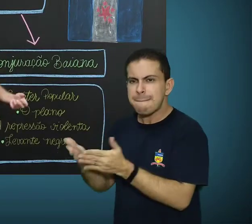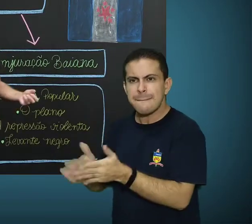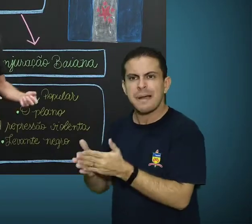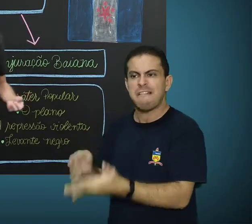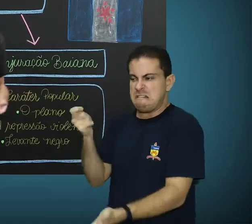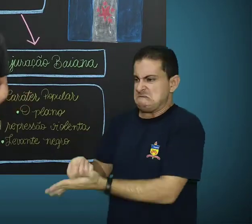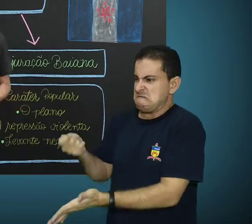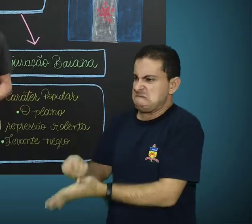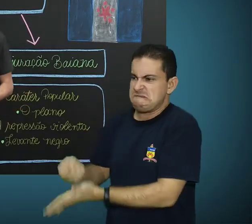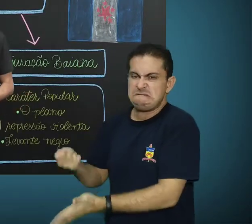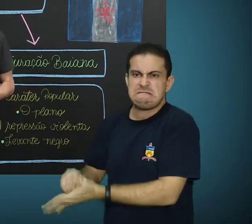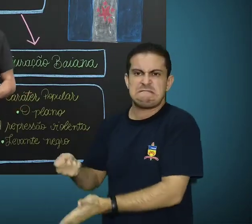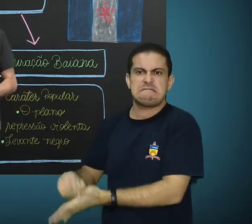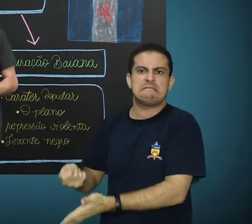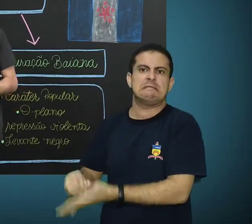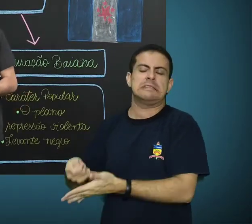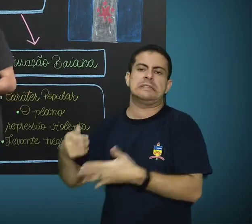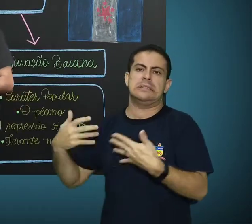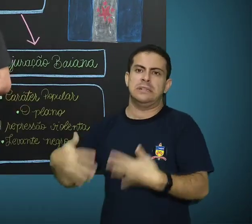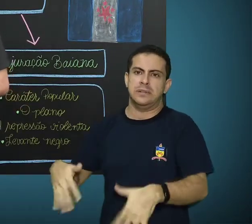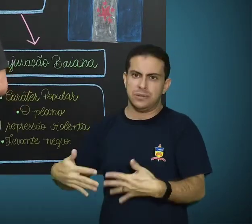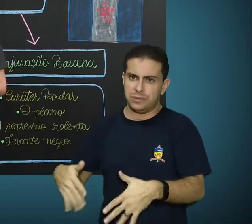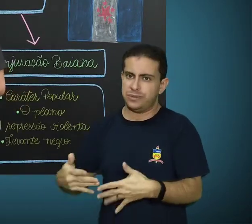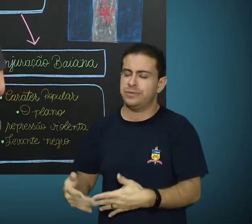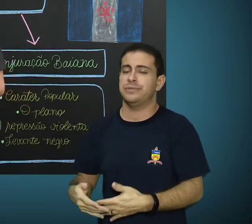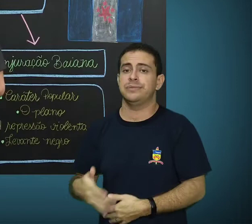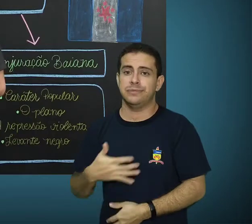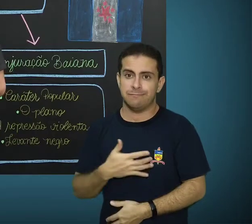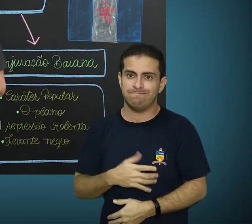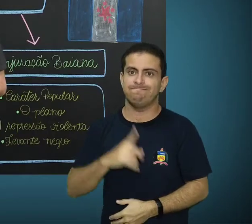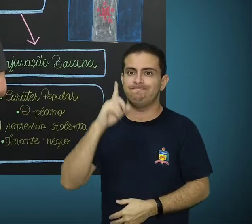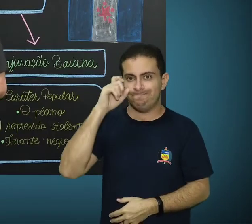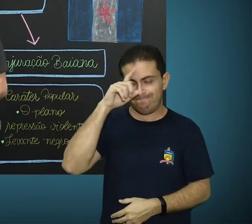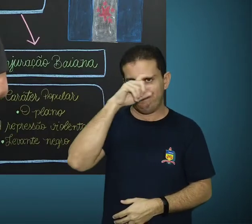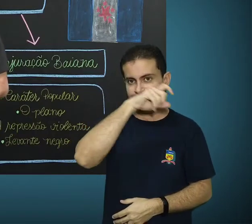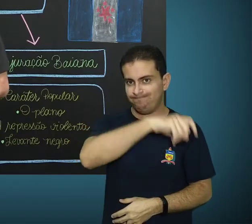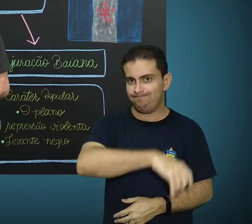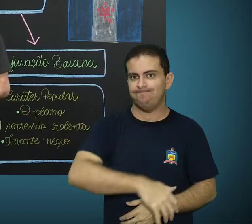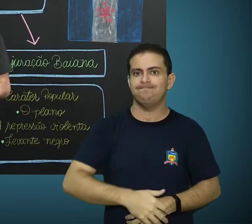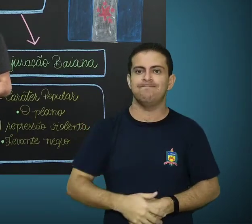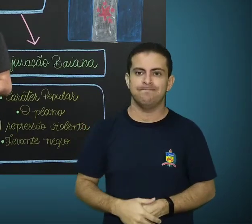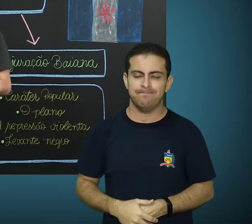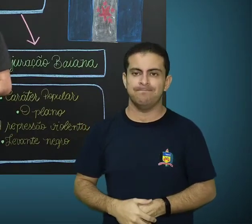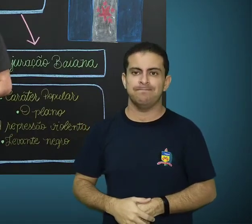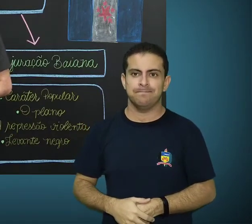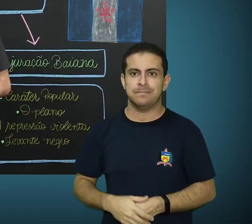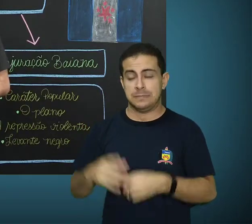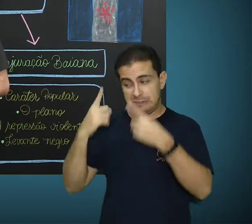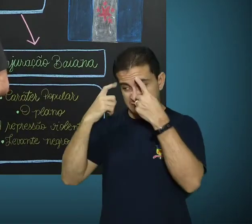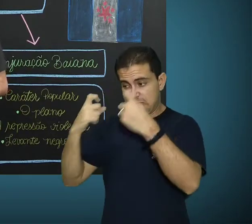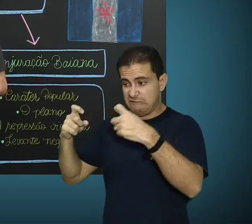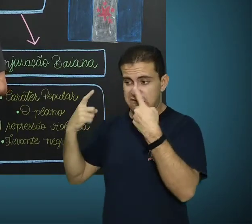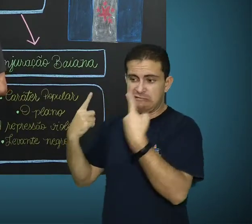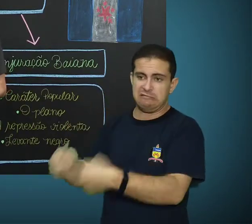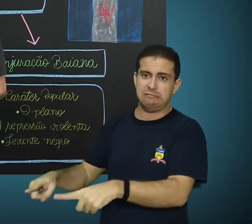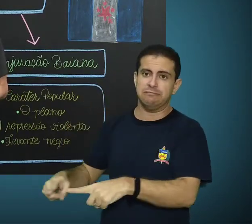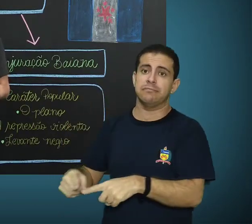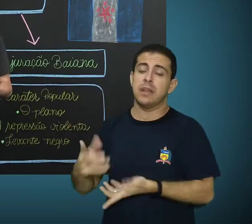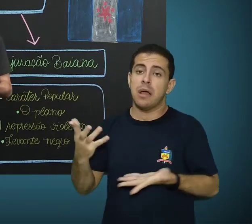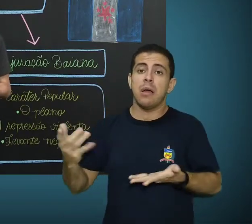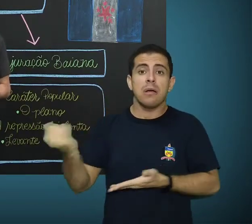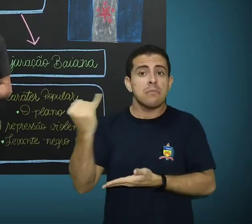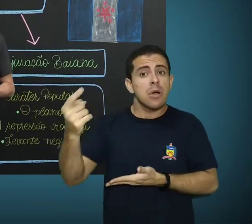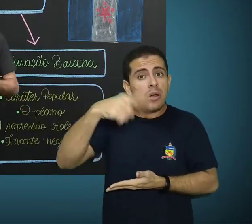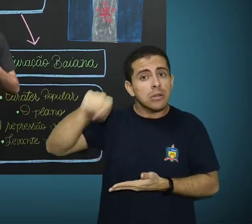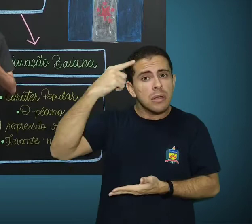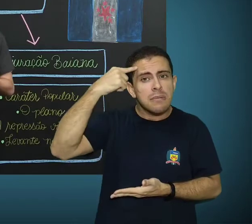de classes trabalhadoras e grupos menos privilegiados, o tratamento costuma ser mais violento. Isso é importante para a